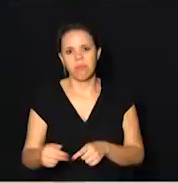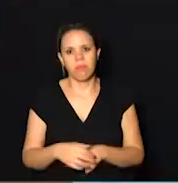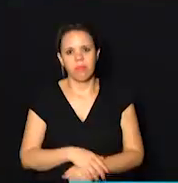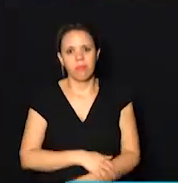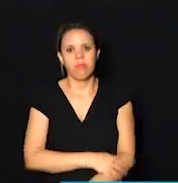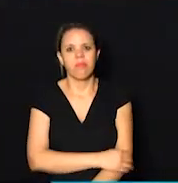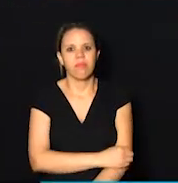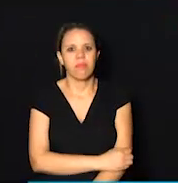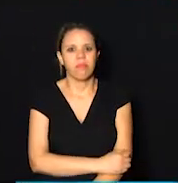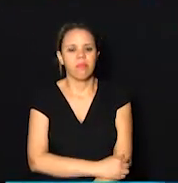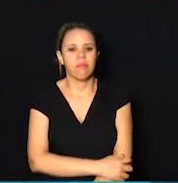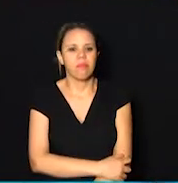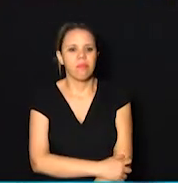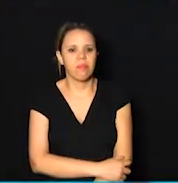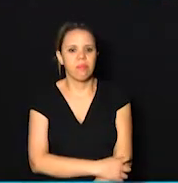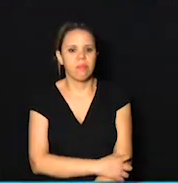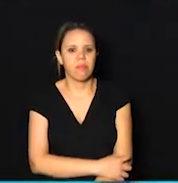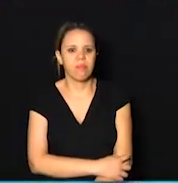passageiro